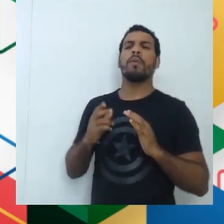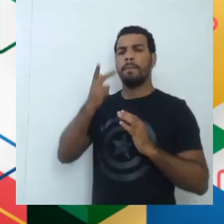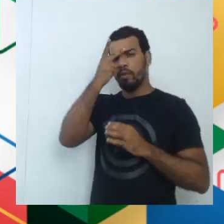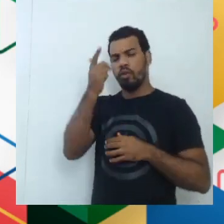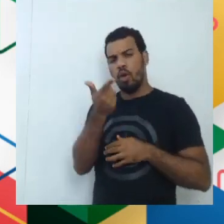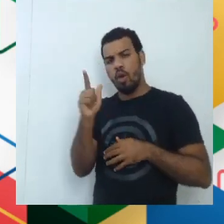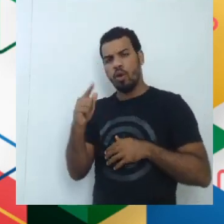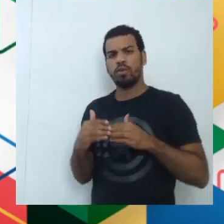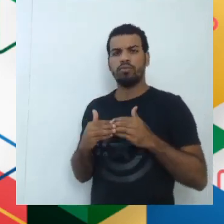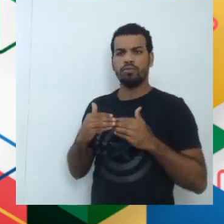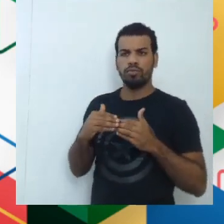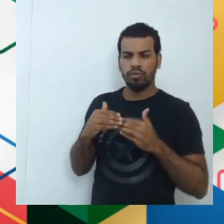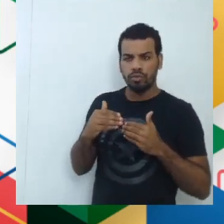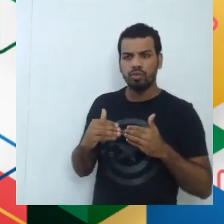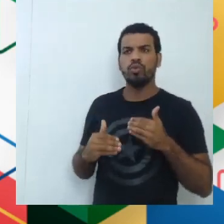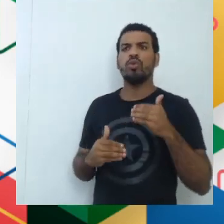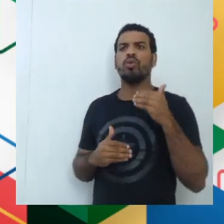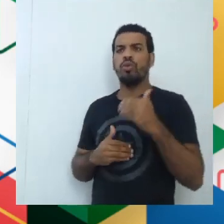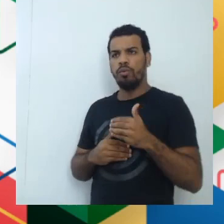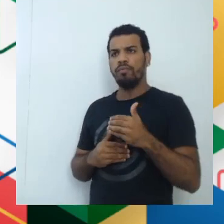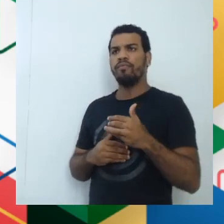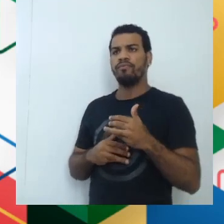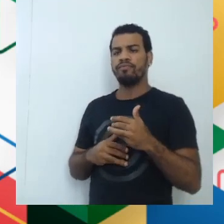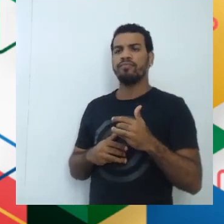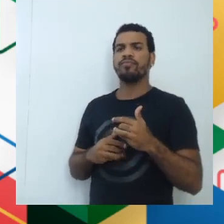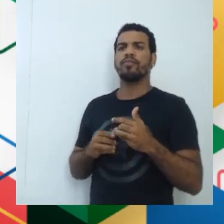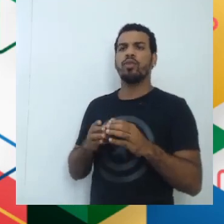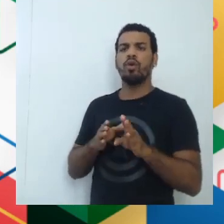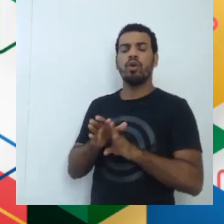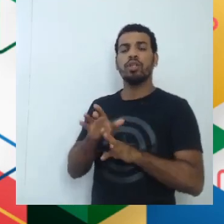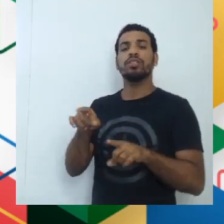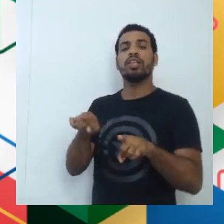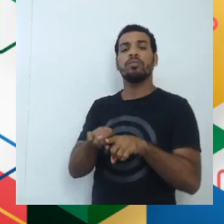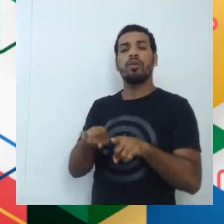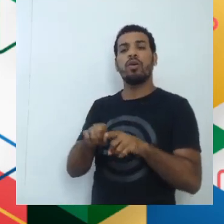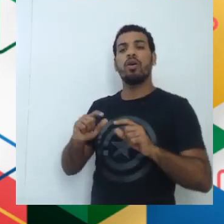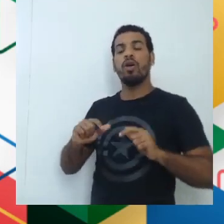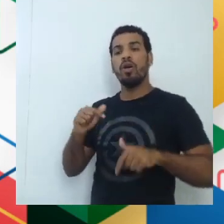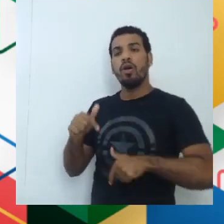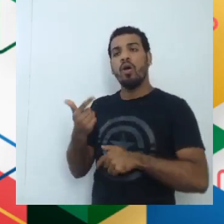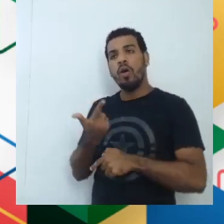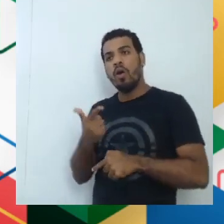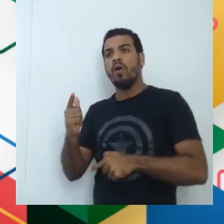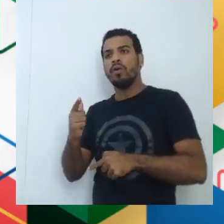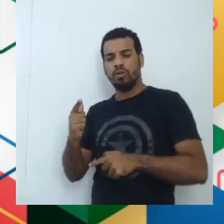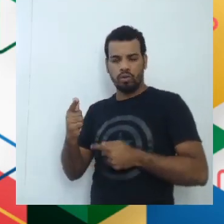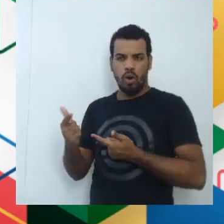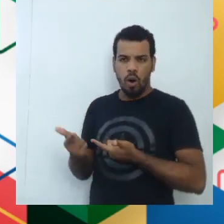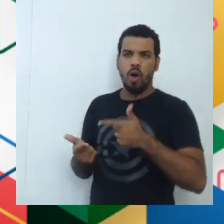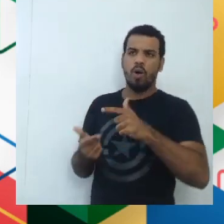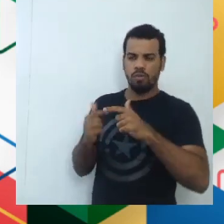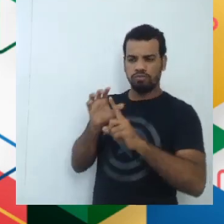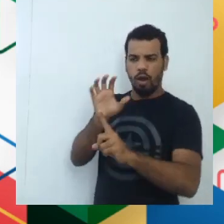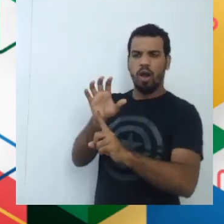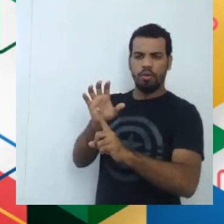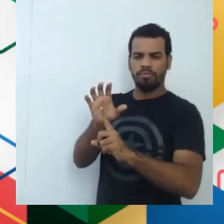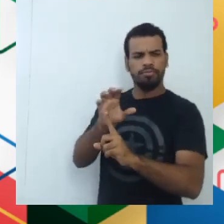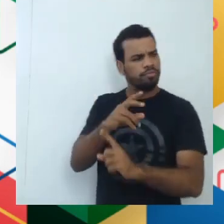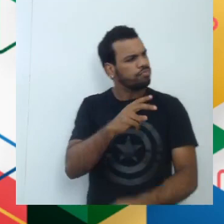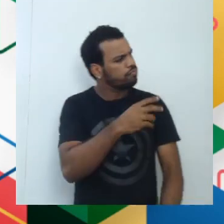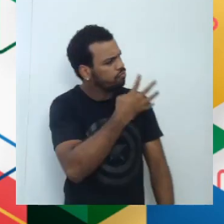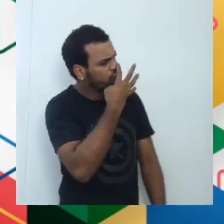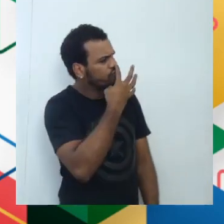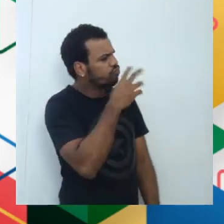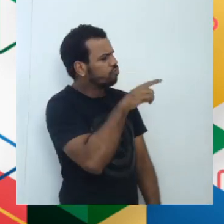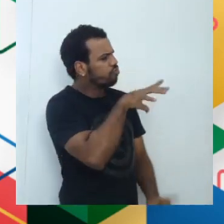pessoas, ela orienta o seu comportamento, que vai orientar a ação dos outros, tá certo? E das outras pessoas.